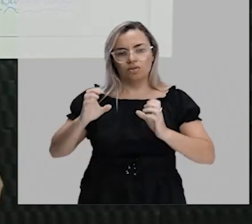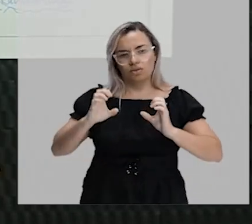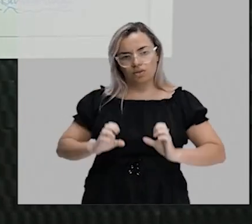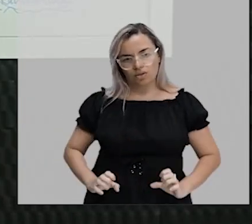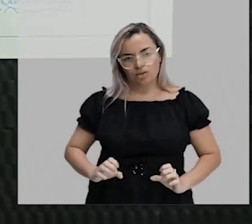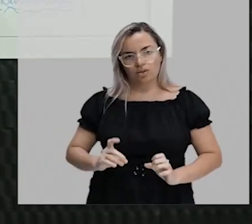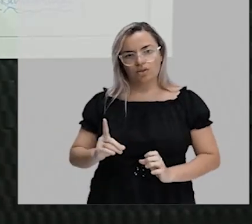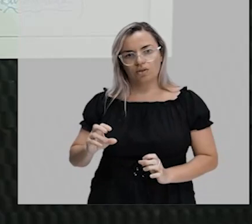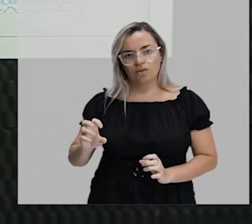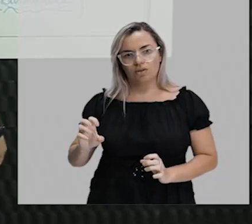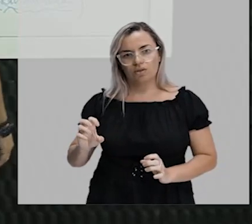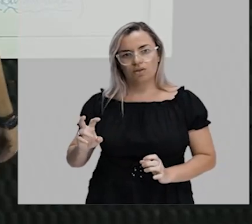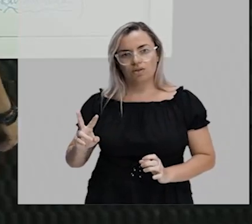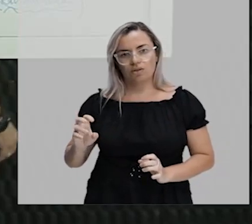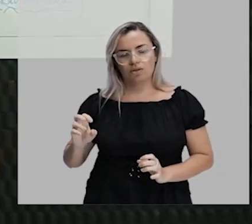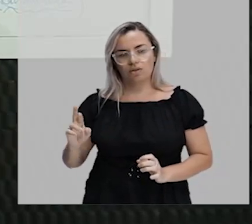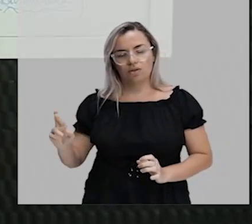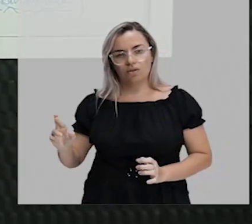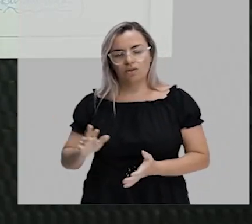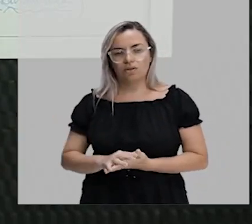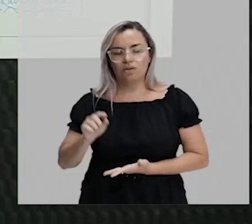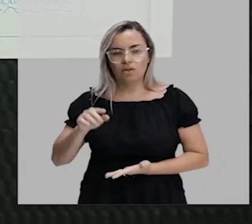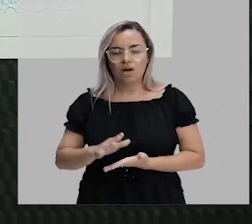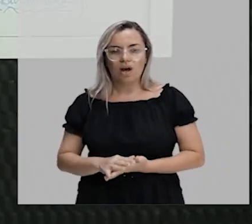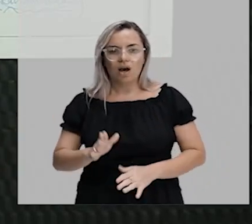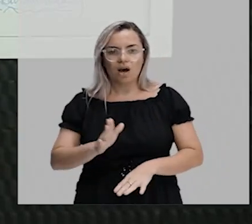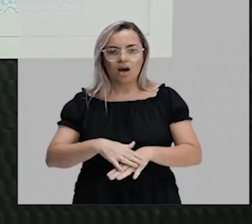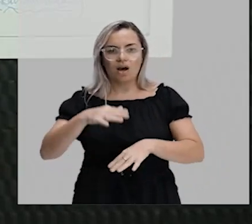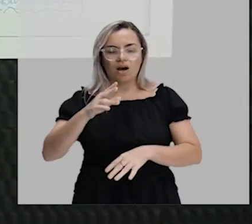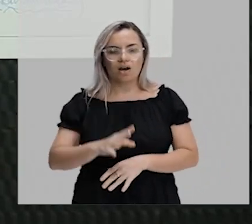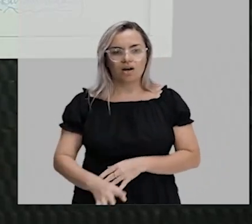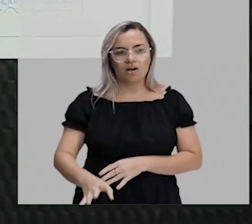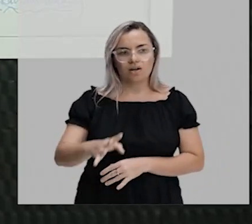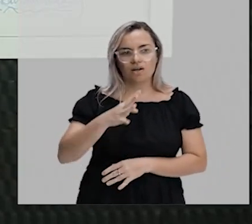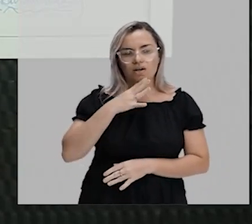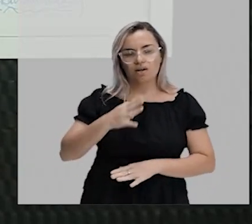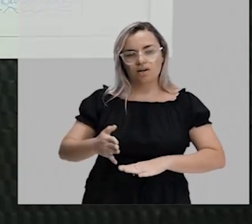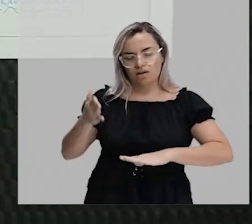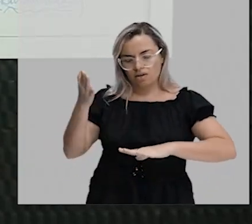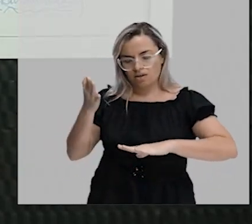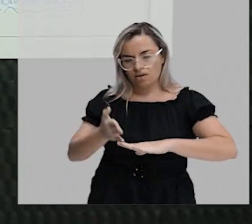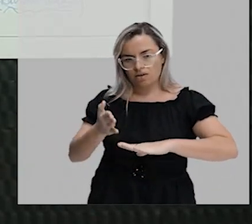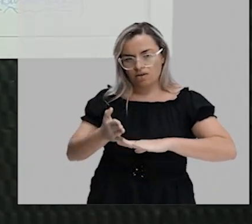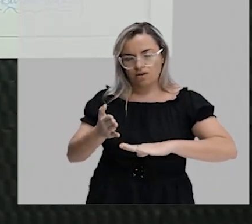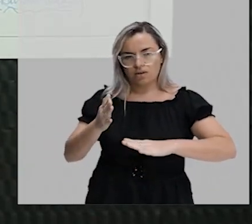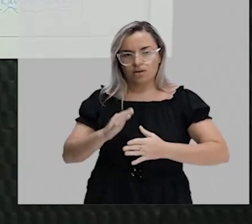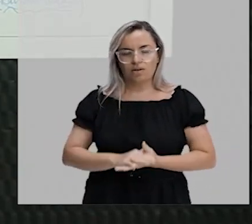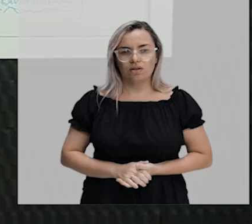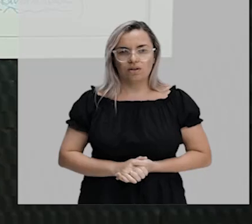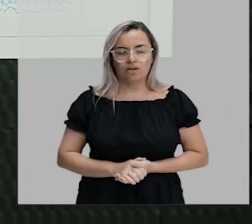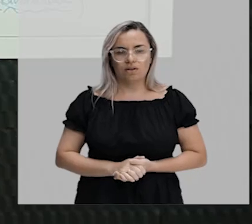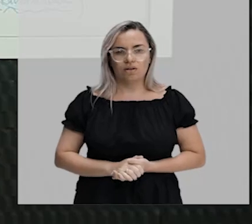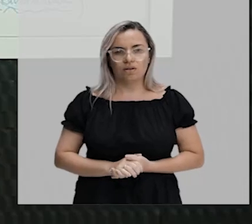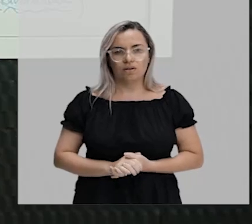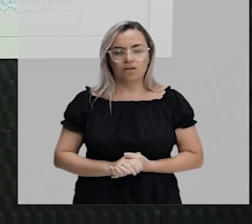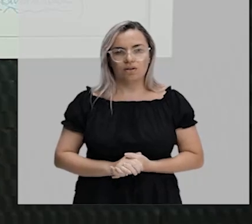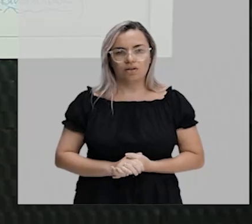dúvida nenhuma, é uma das mais conhecidas na modernidade e que vem, respinga,